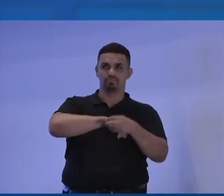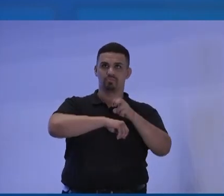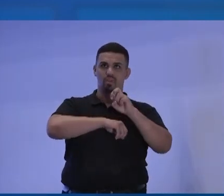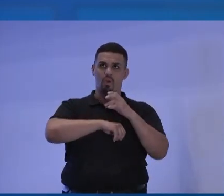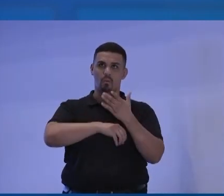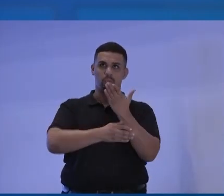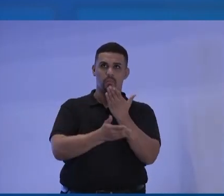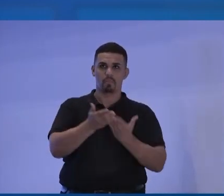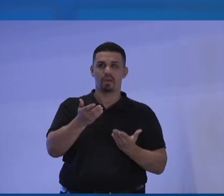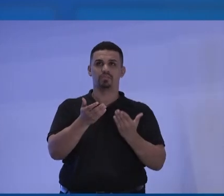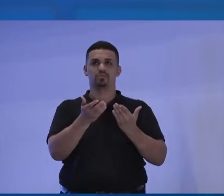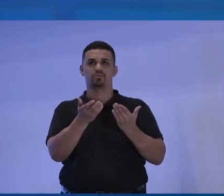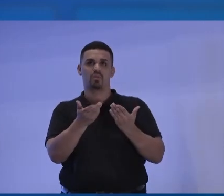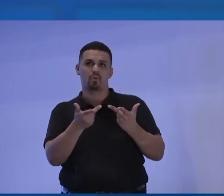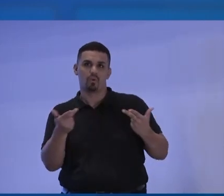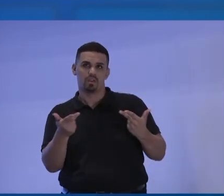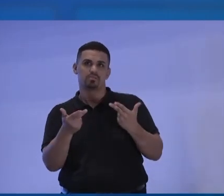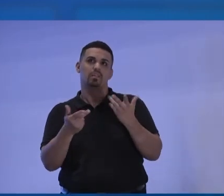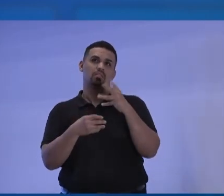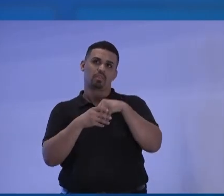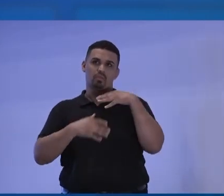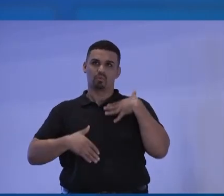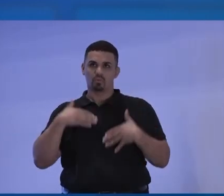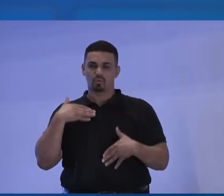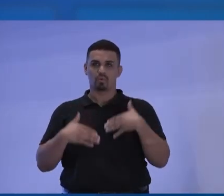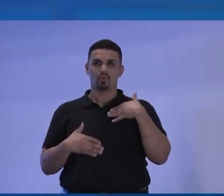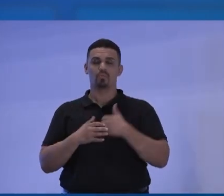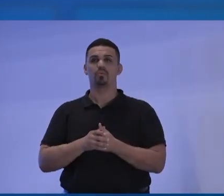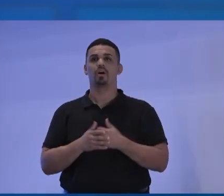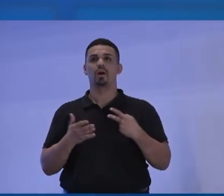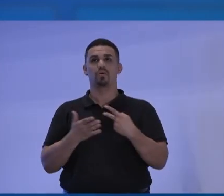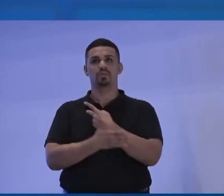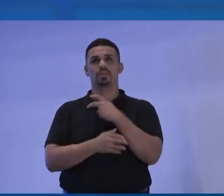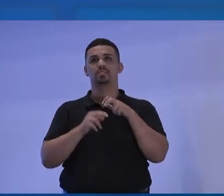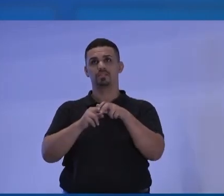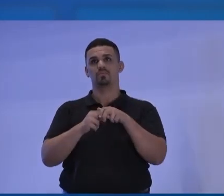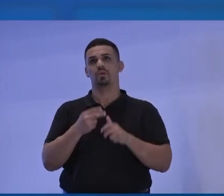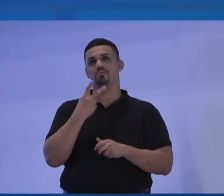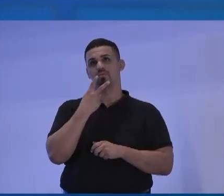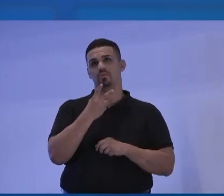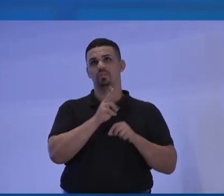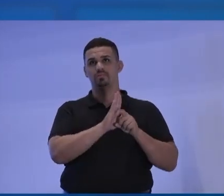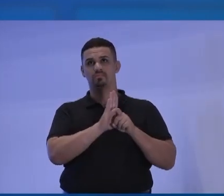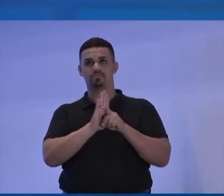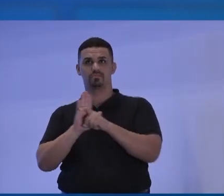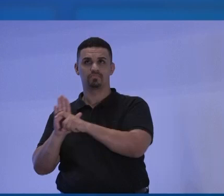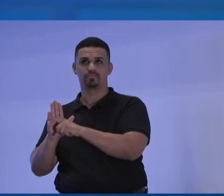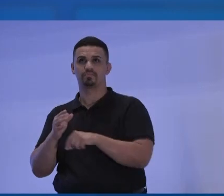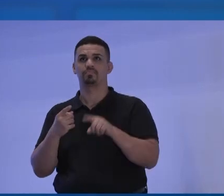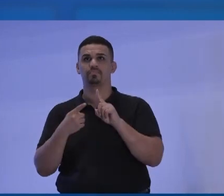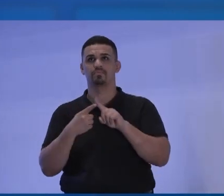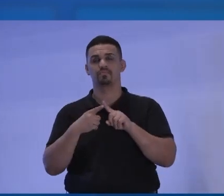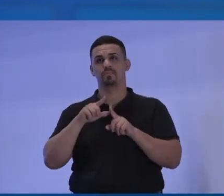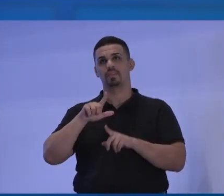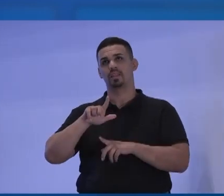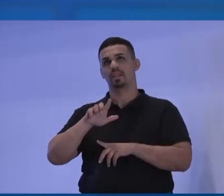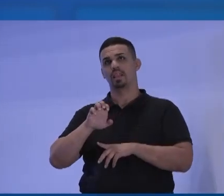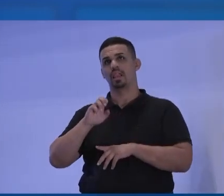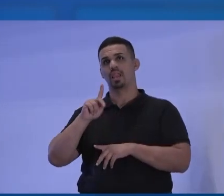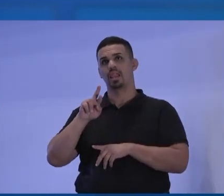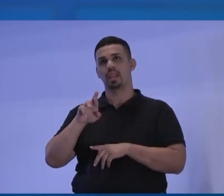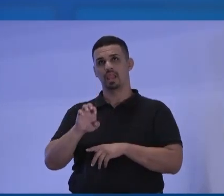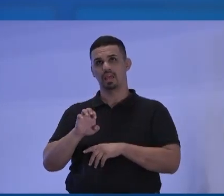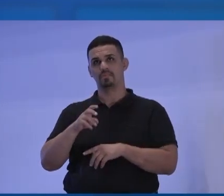doença granulomatosa crônica é causada por 2 micobactérios, o Mycobacterium lepre e o